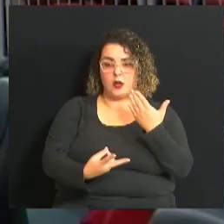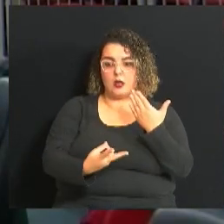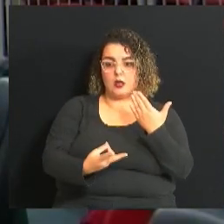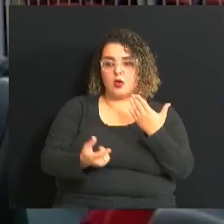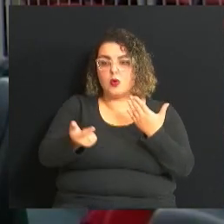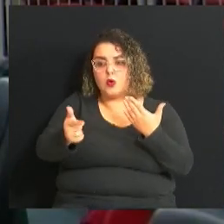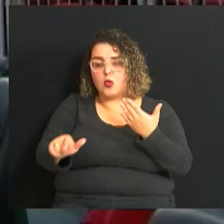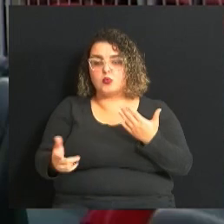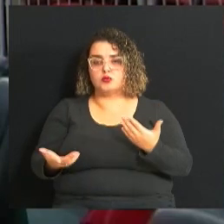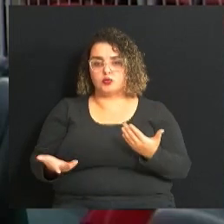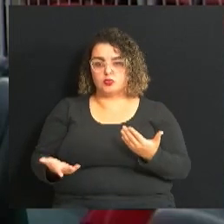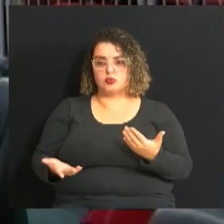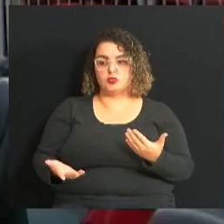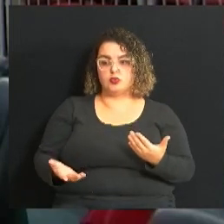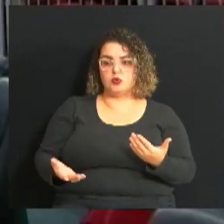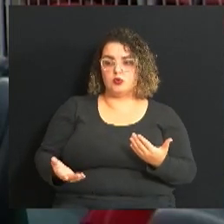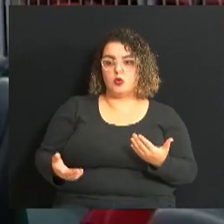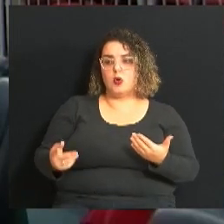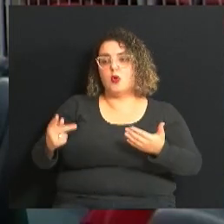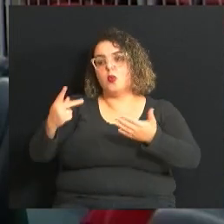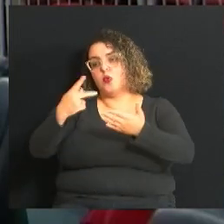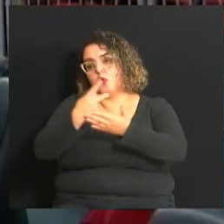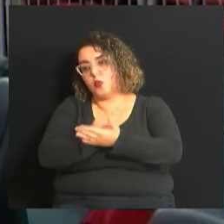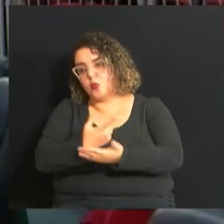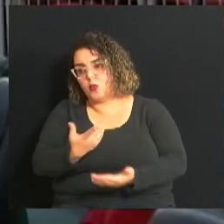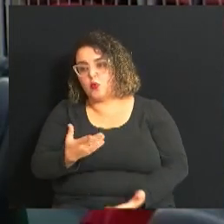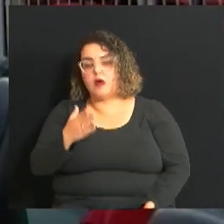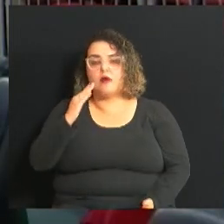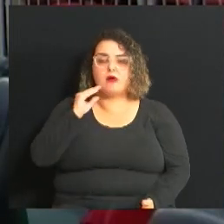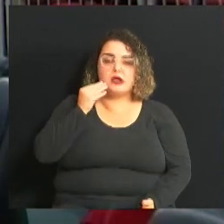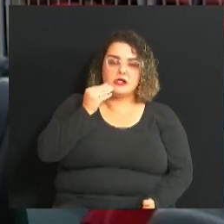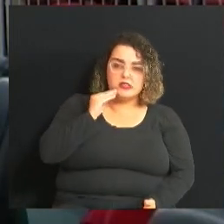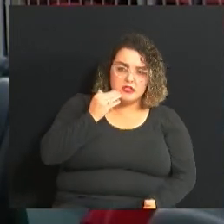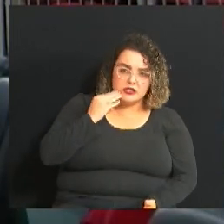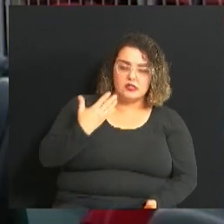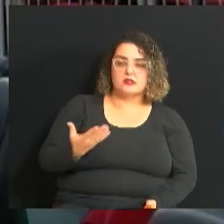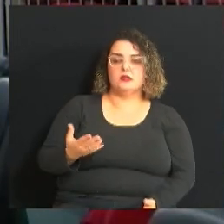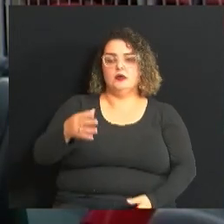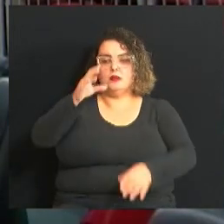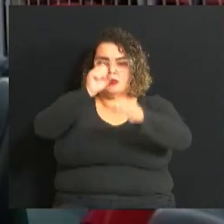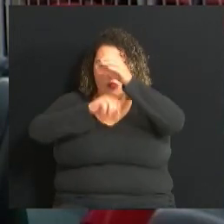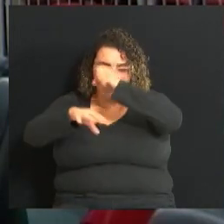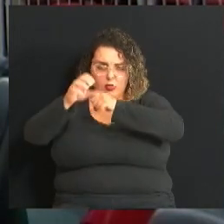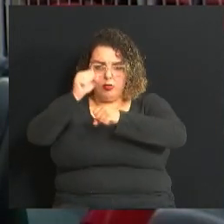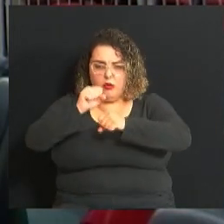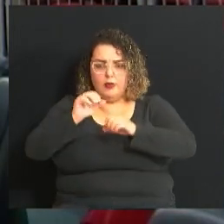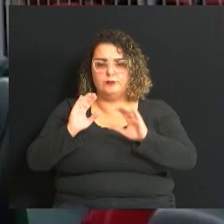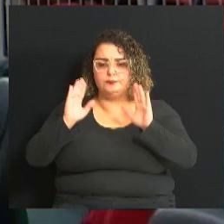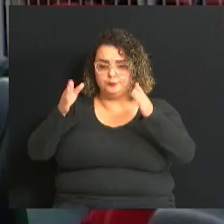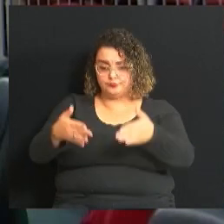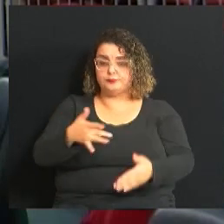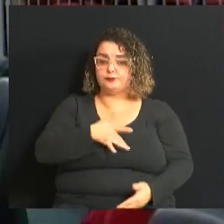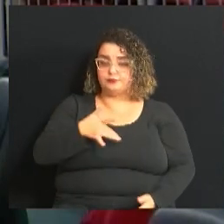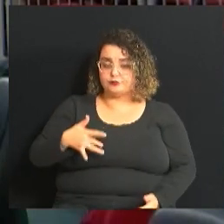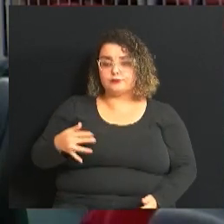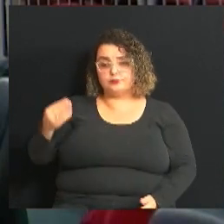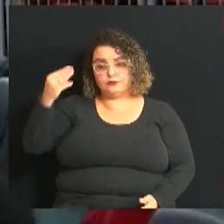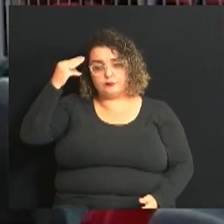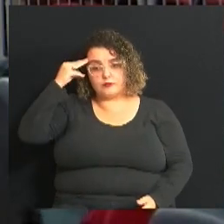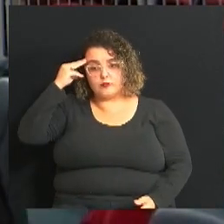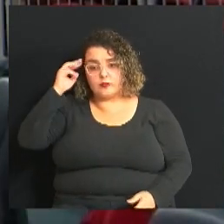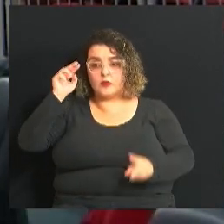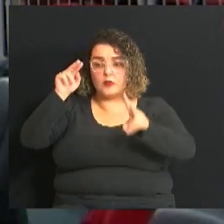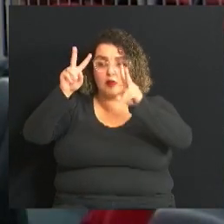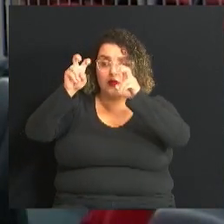permanece um déficit no aprendizado problemas ocasionados principalmente ligados à saúde mental então foram